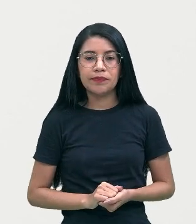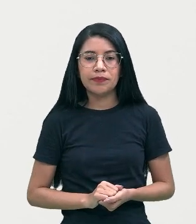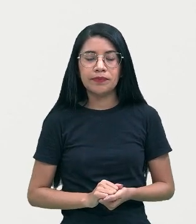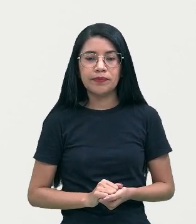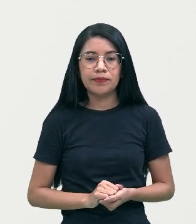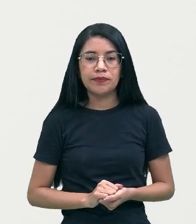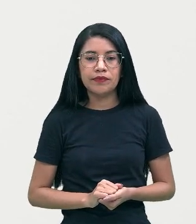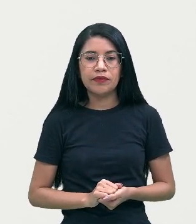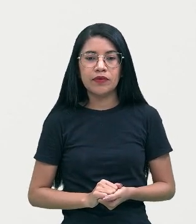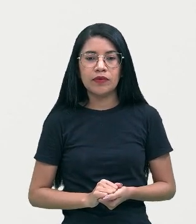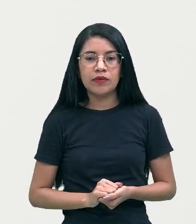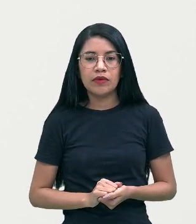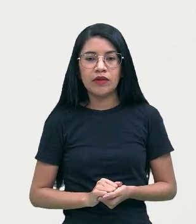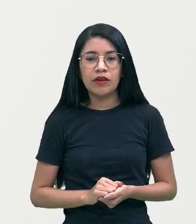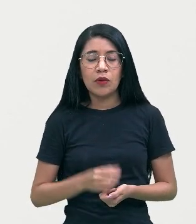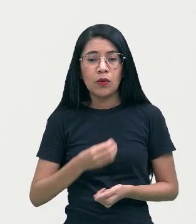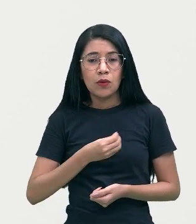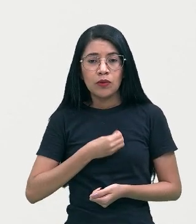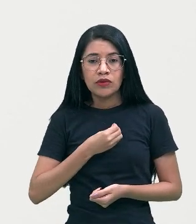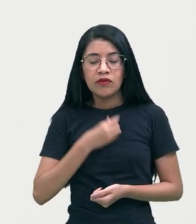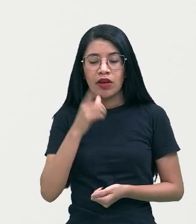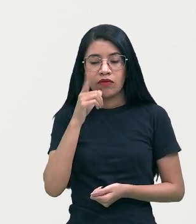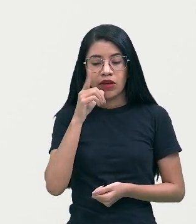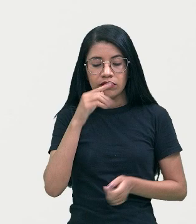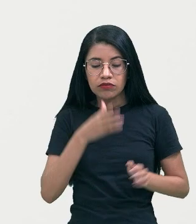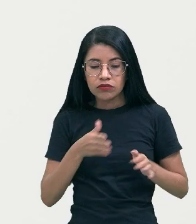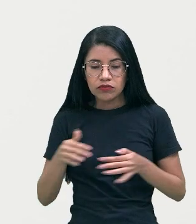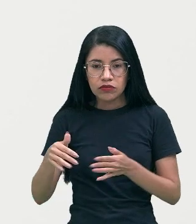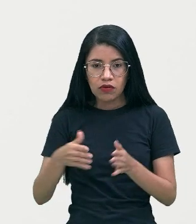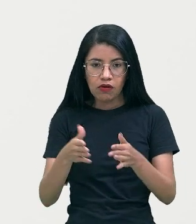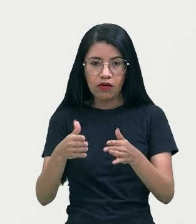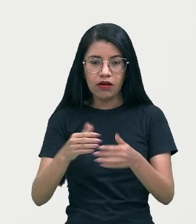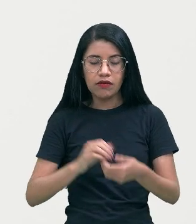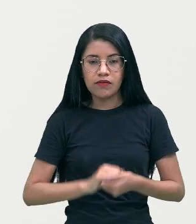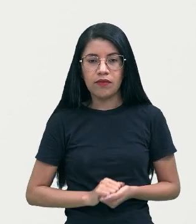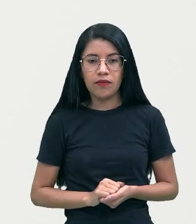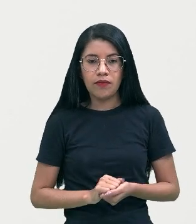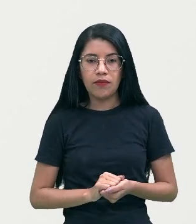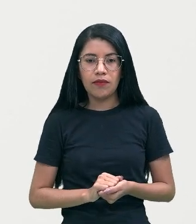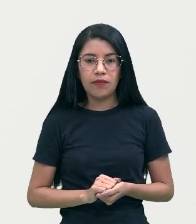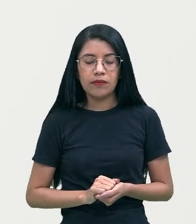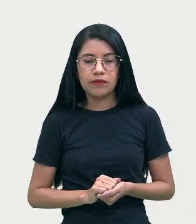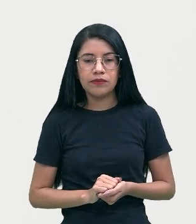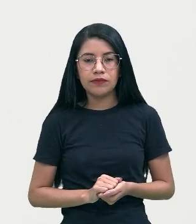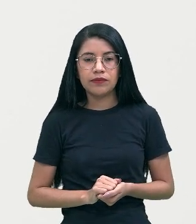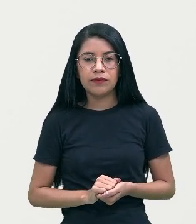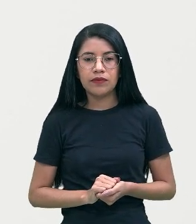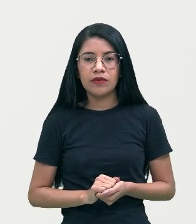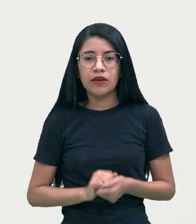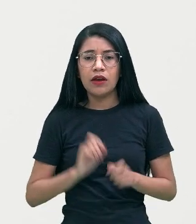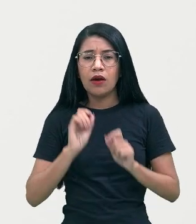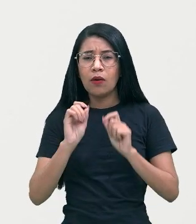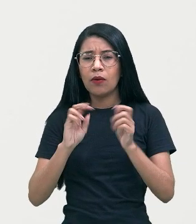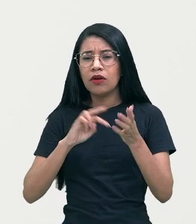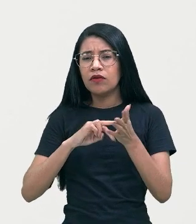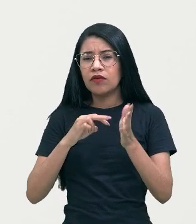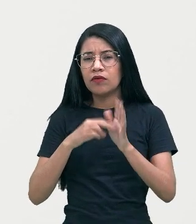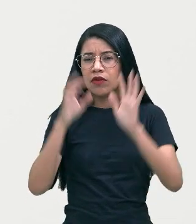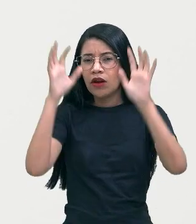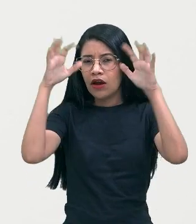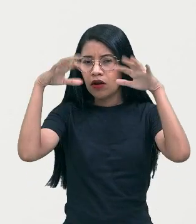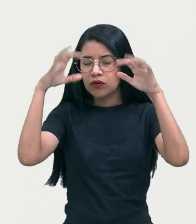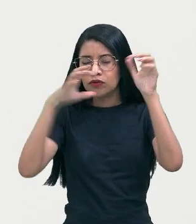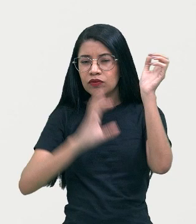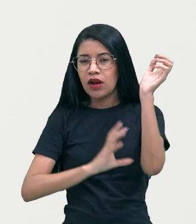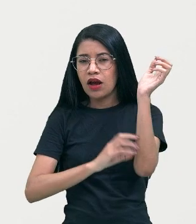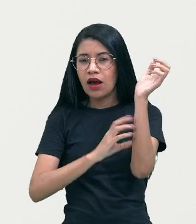principalmente os seres vivos aquáticos, tá? Beleza? Então vamos lá. O que é a chuva ácida, gente? Primeira coisa